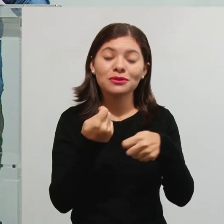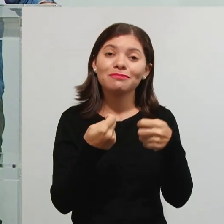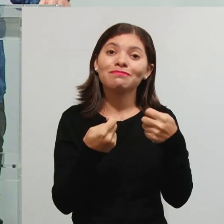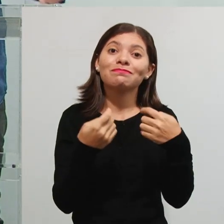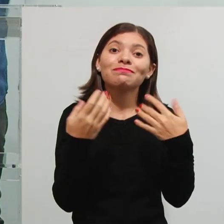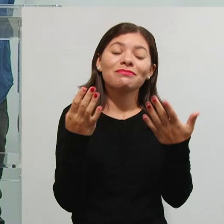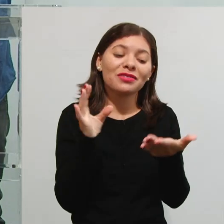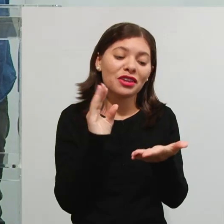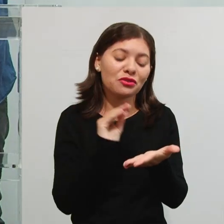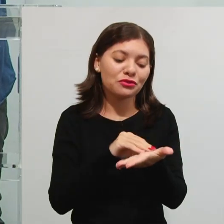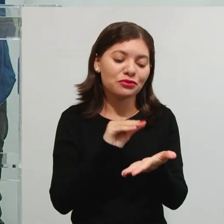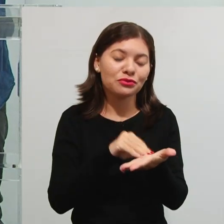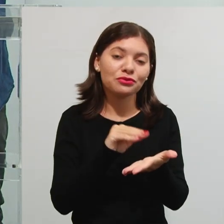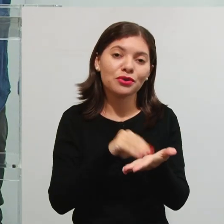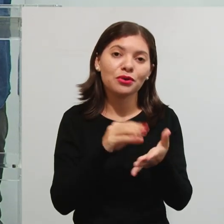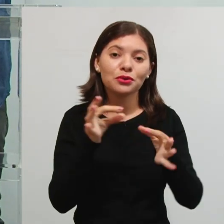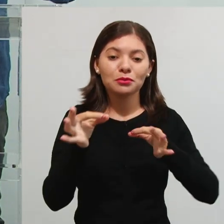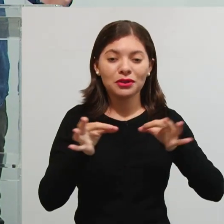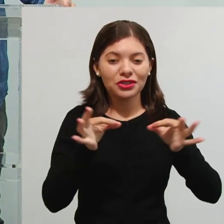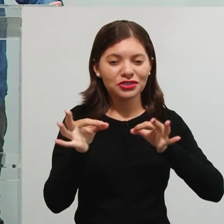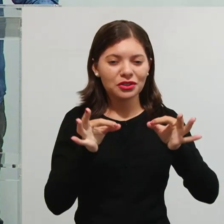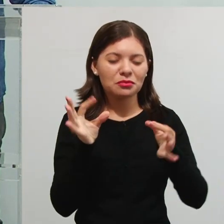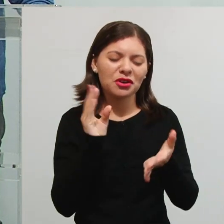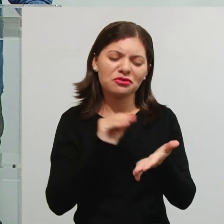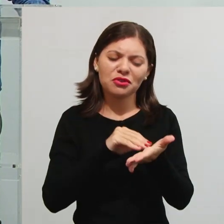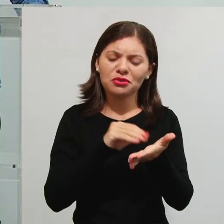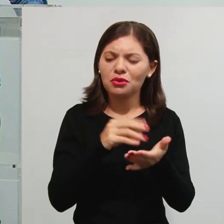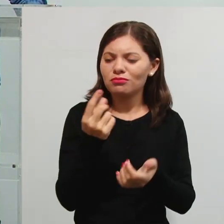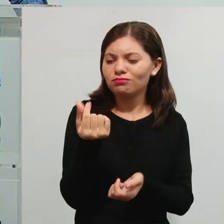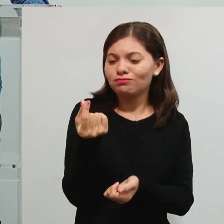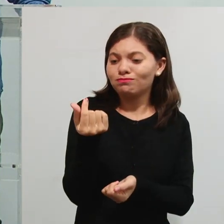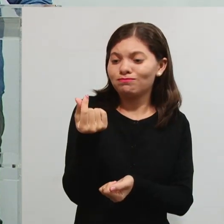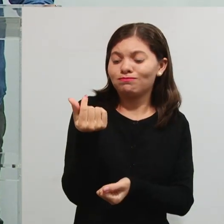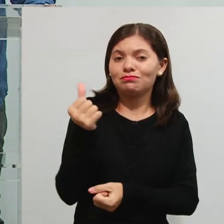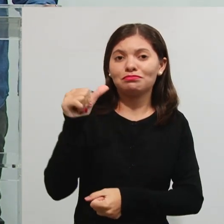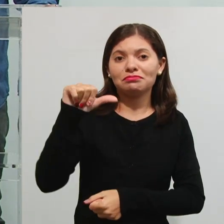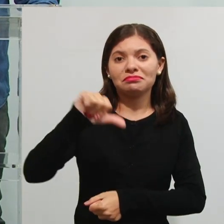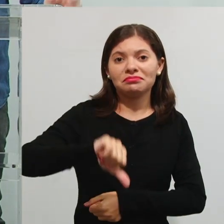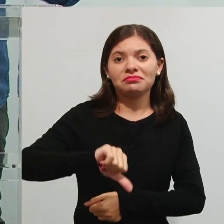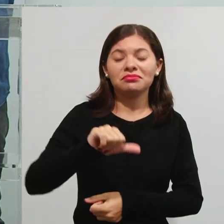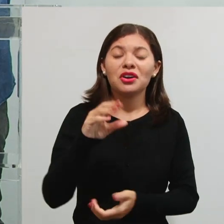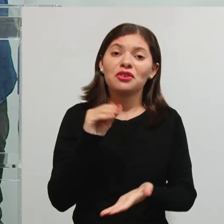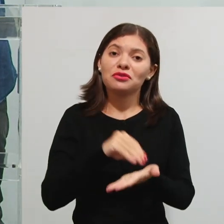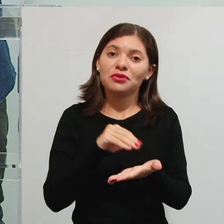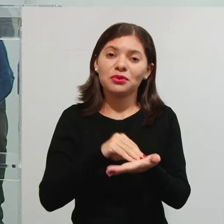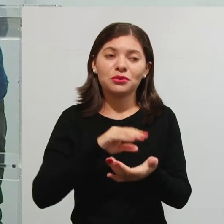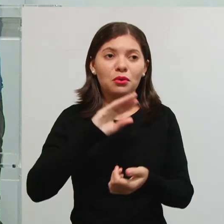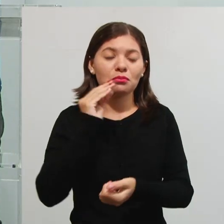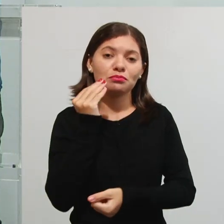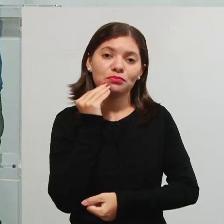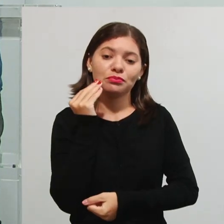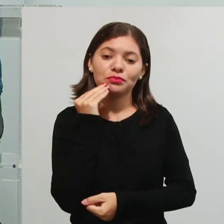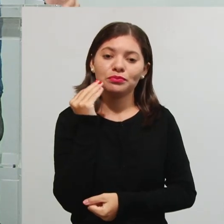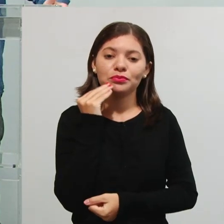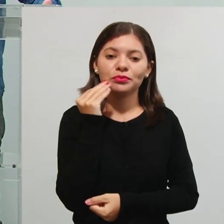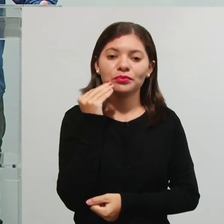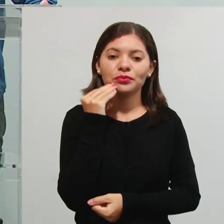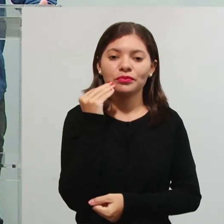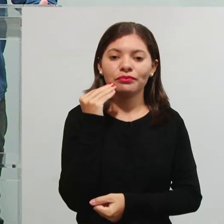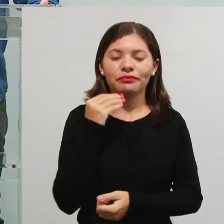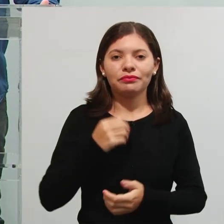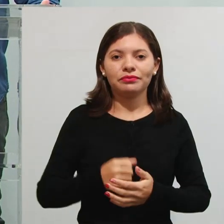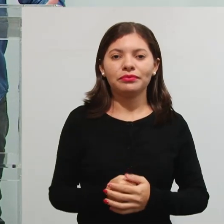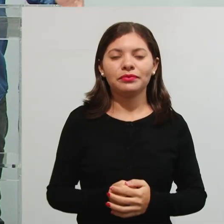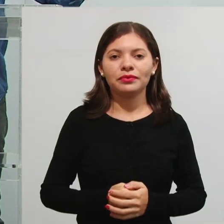de planejamento, da falta de recursos financeiros, da falta de oportunidades ou de não ter pego ali o timing do